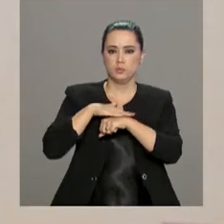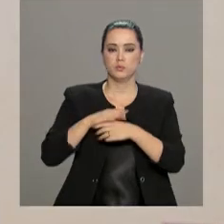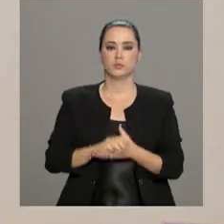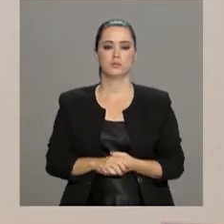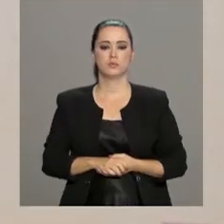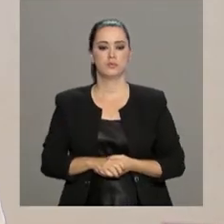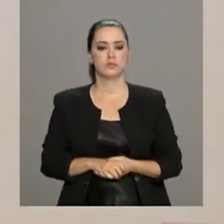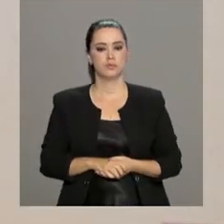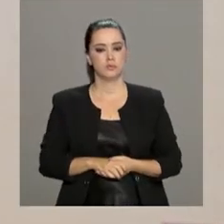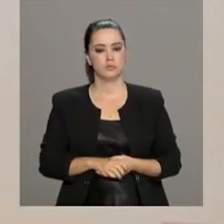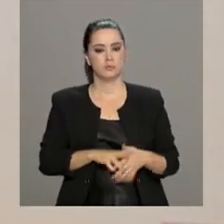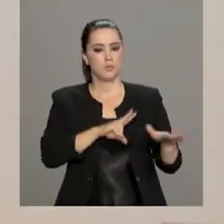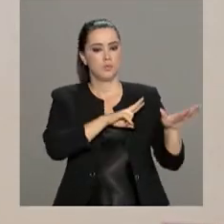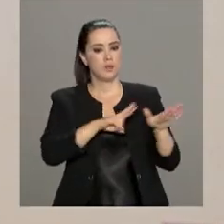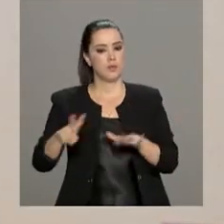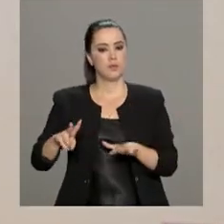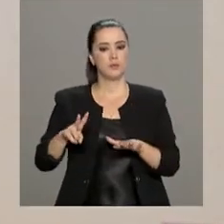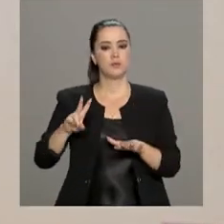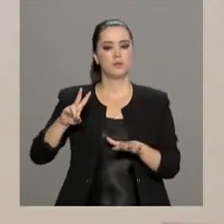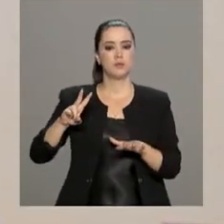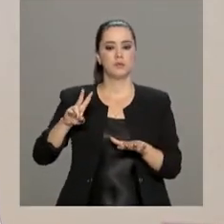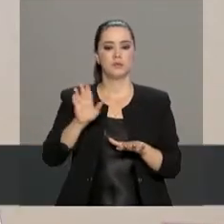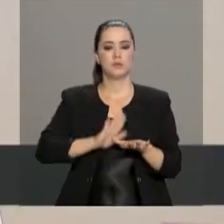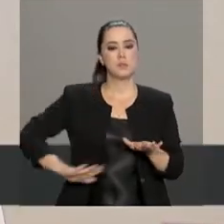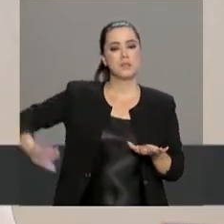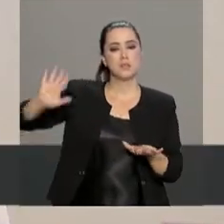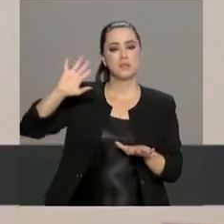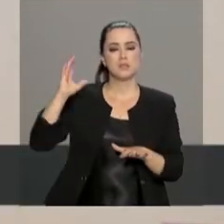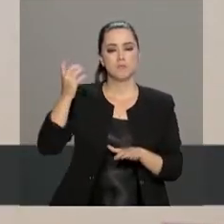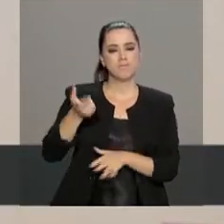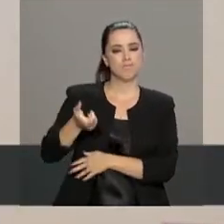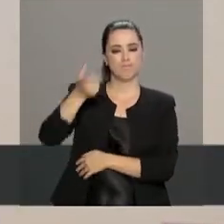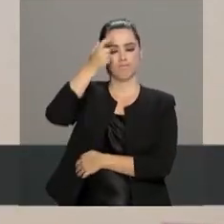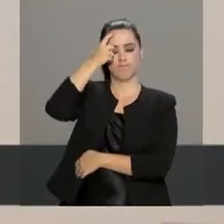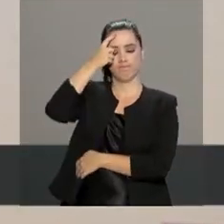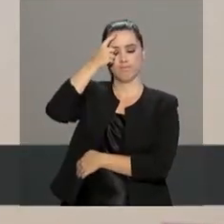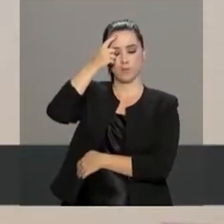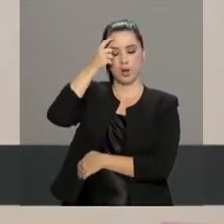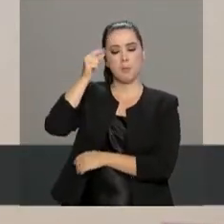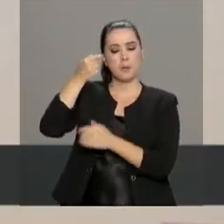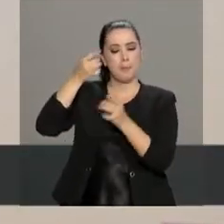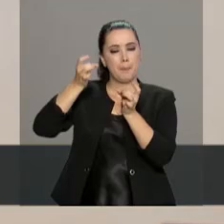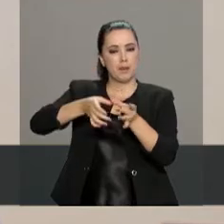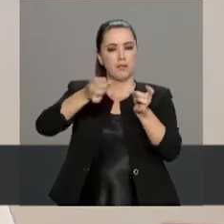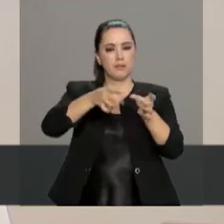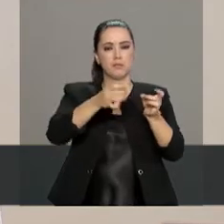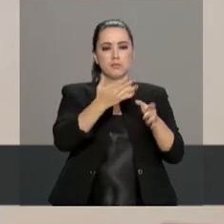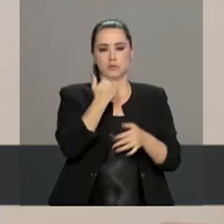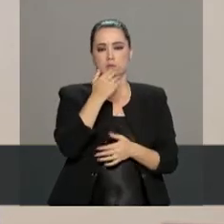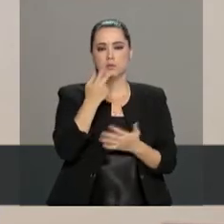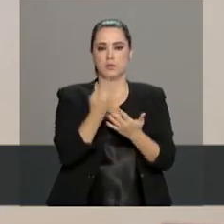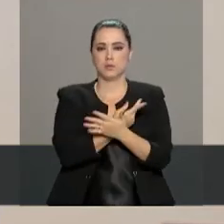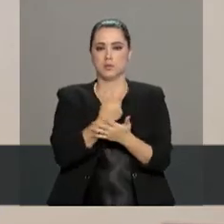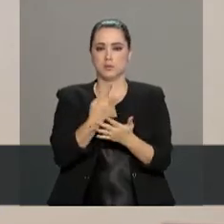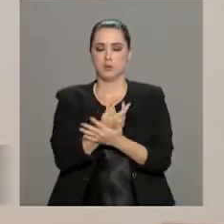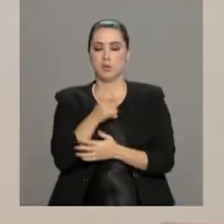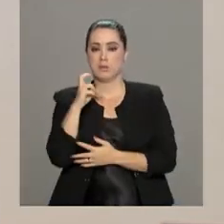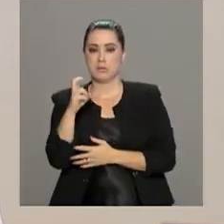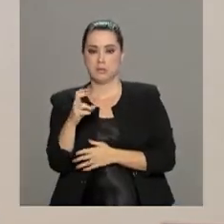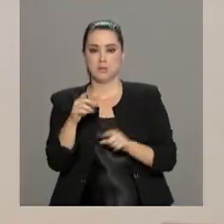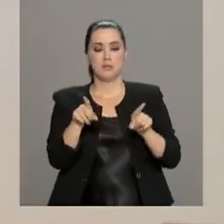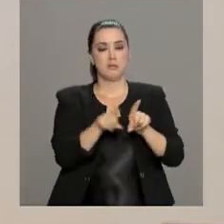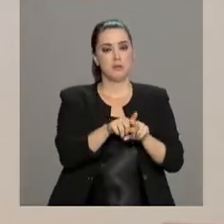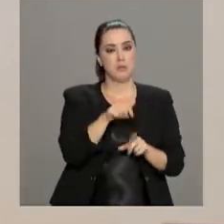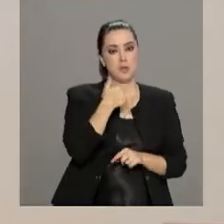a semana nacional de conscientização da perda e desperdício de alimentos ocorre entre os dias 5